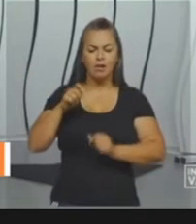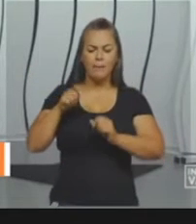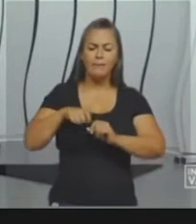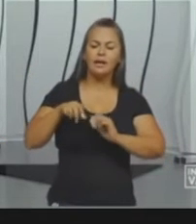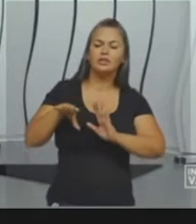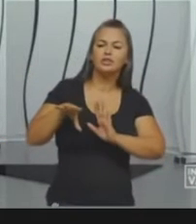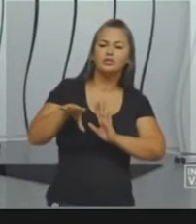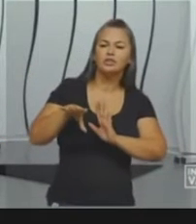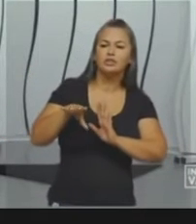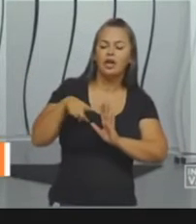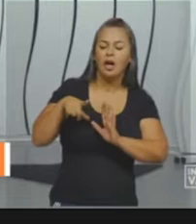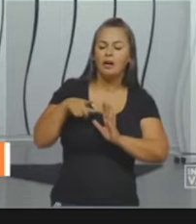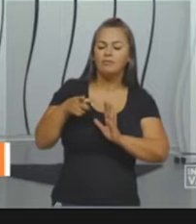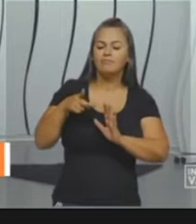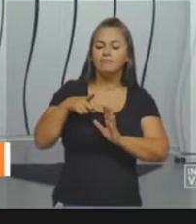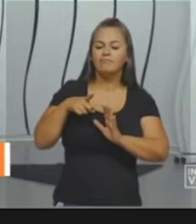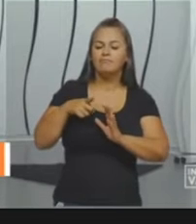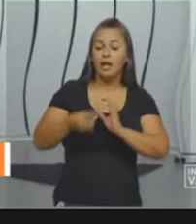como eu citei anteriormente.